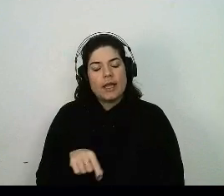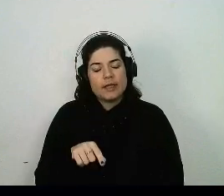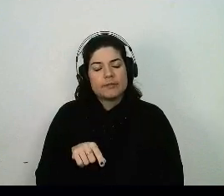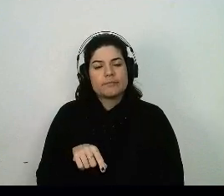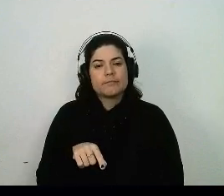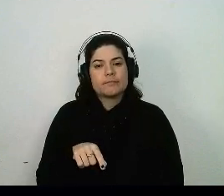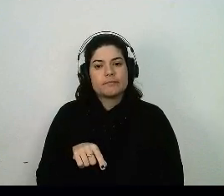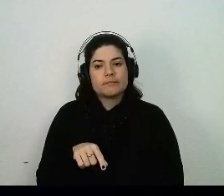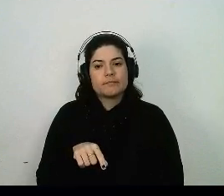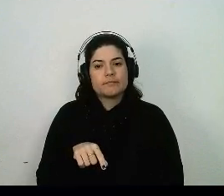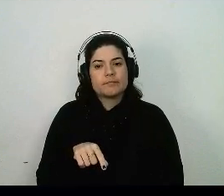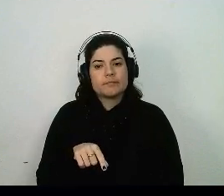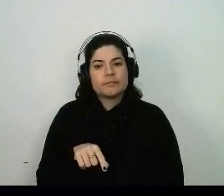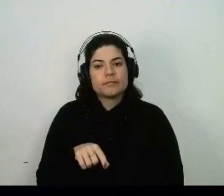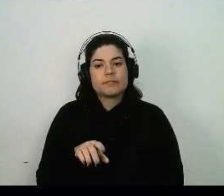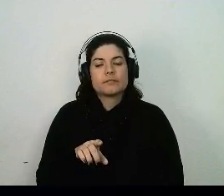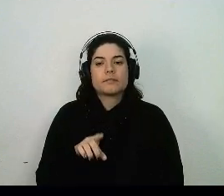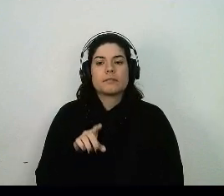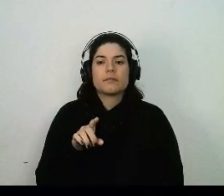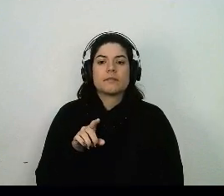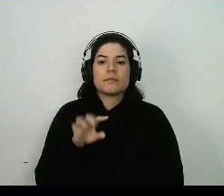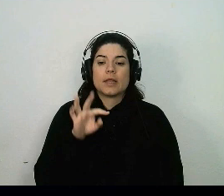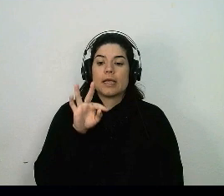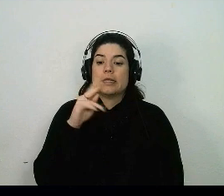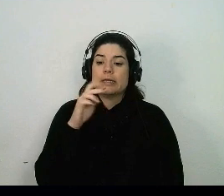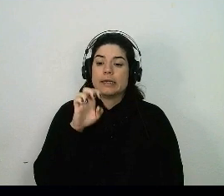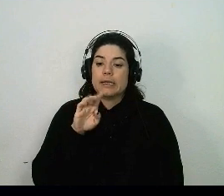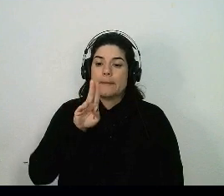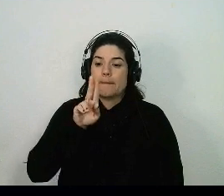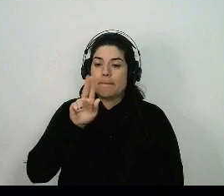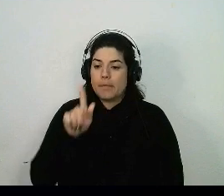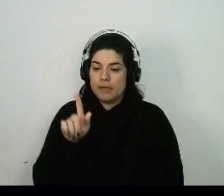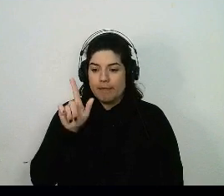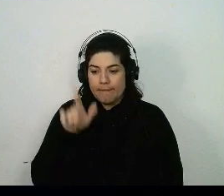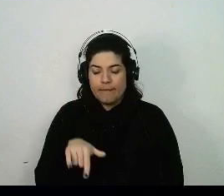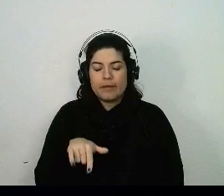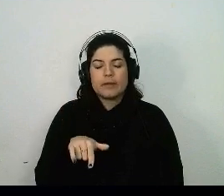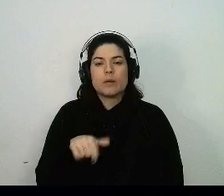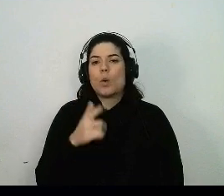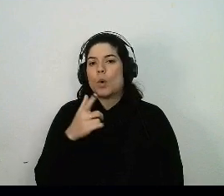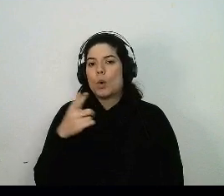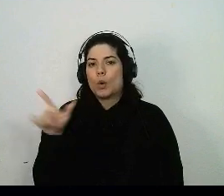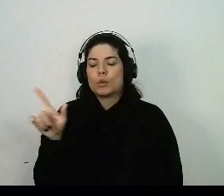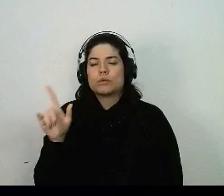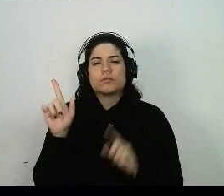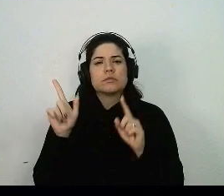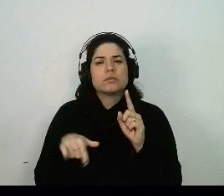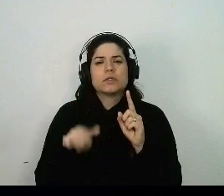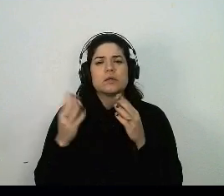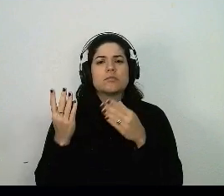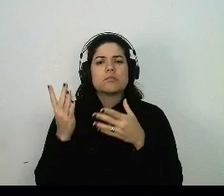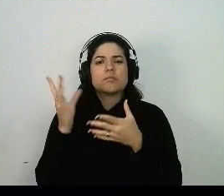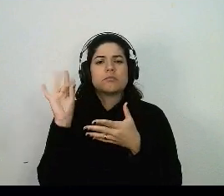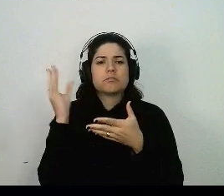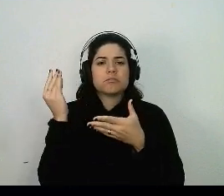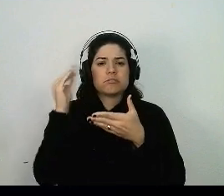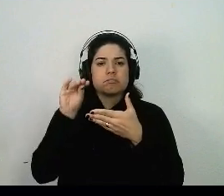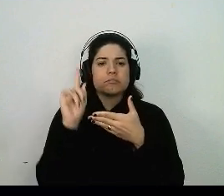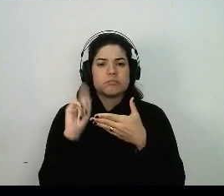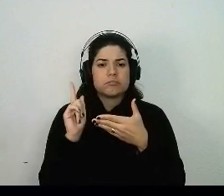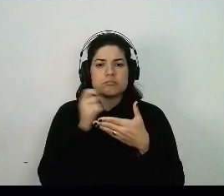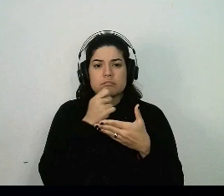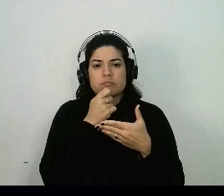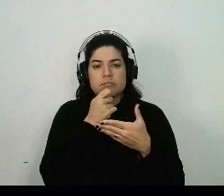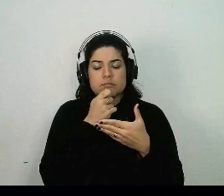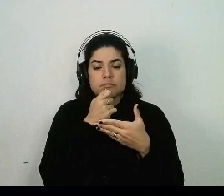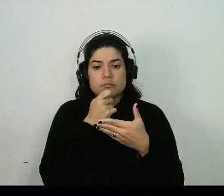do debug, isso. E qual que era o outro? Acho que eu não colei aqui, então ficaram esses dois. E aí aqui o